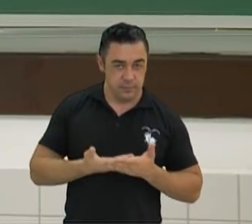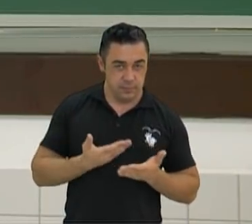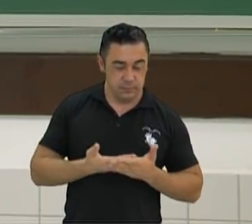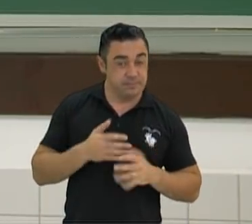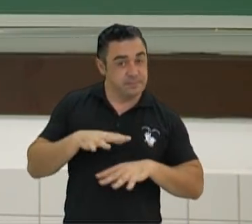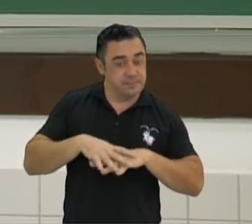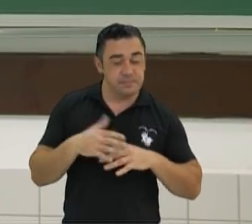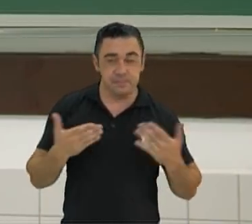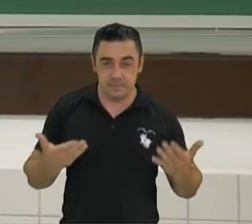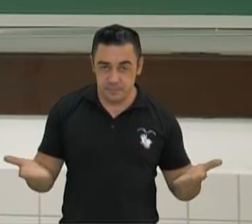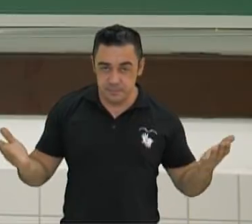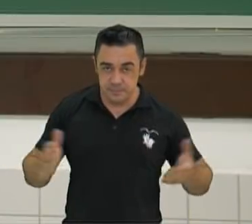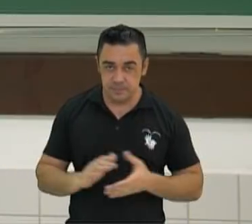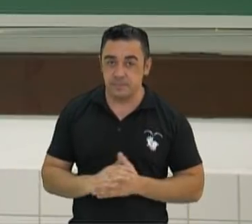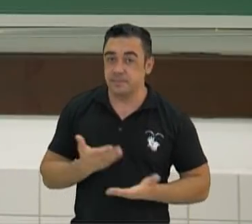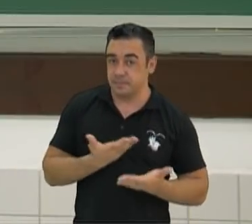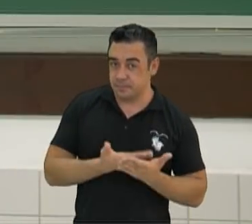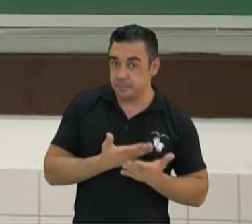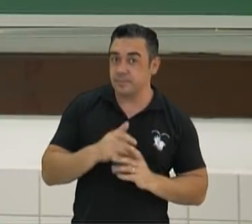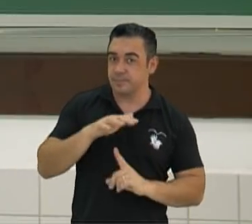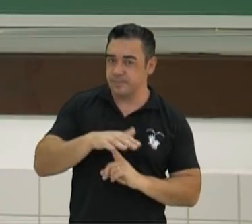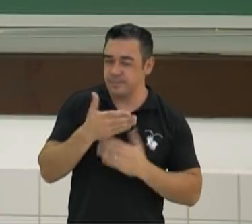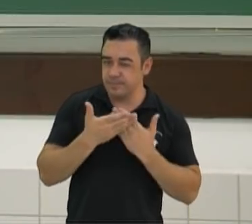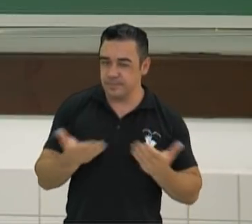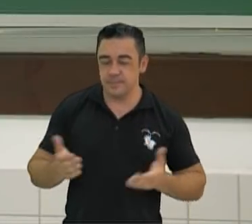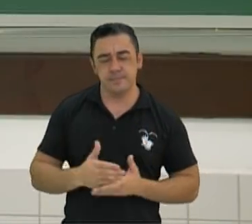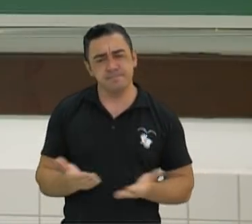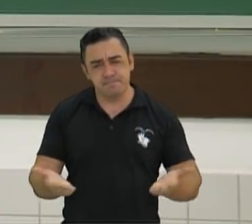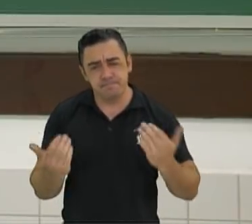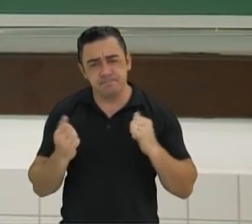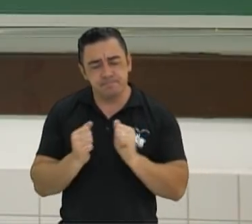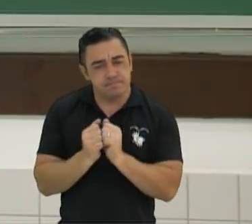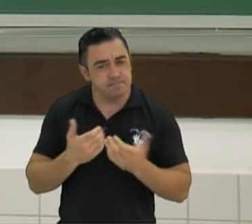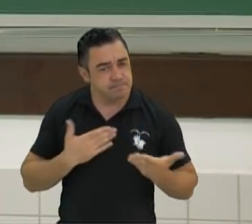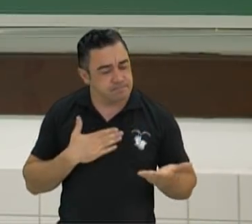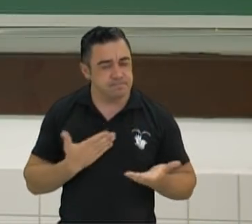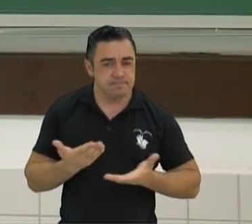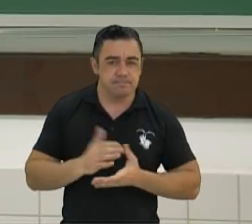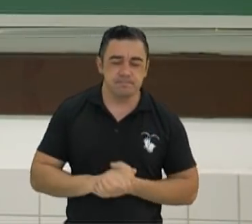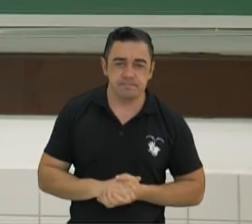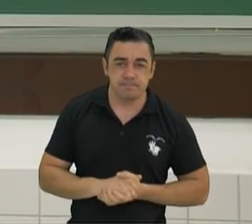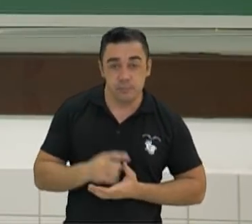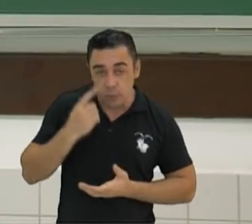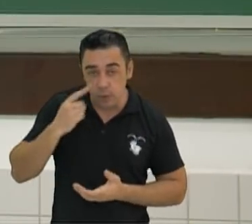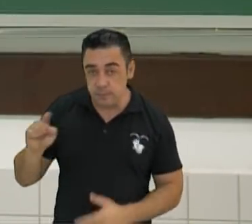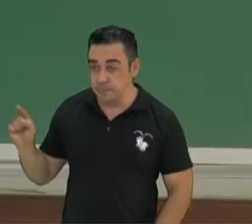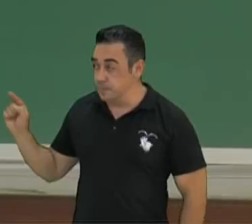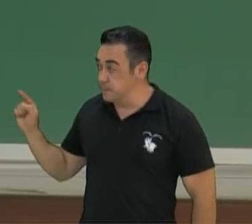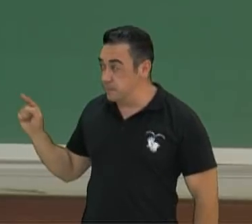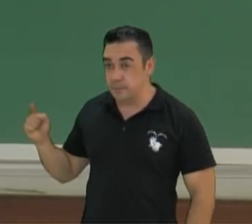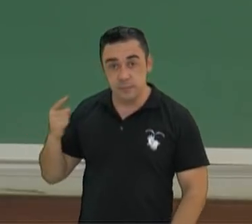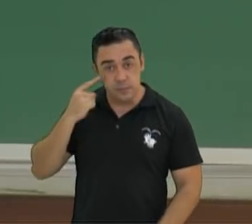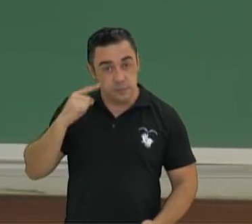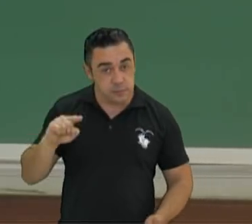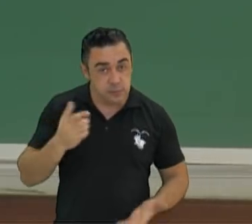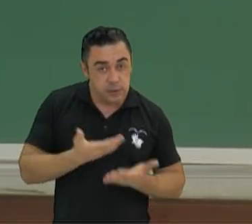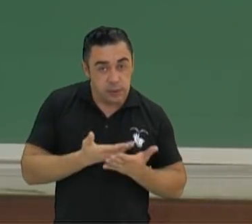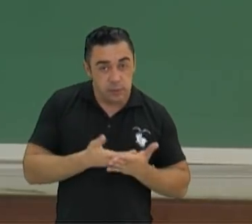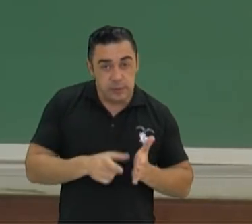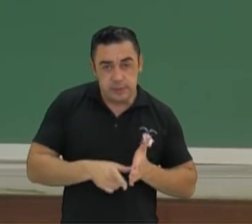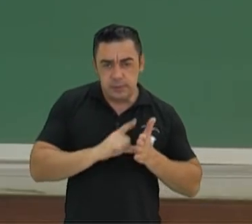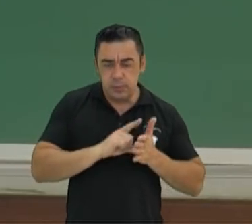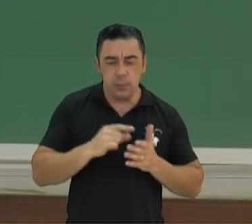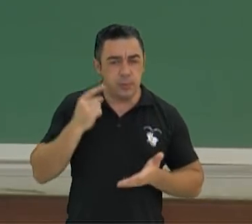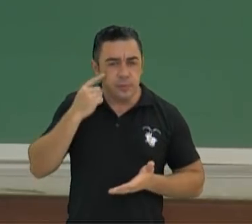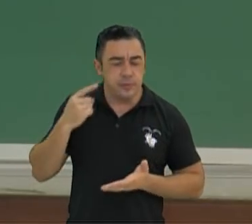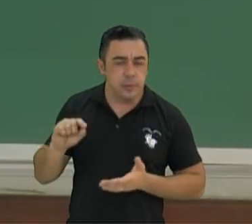de matemática, Aula Paraná. Vamos comigo então. Olhem lá o que nós vimos na aula anterior.